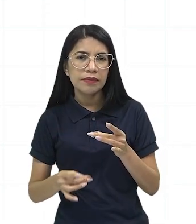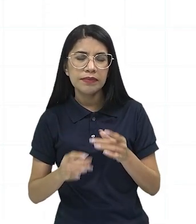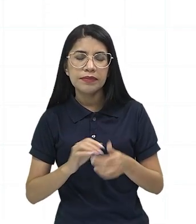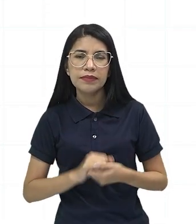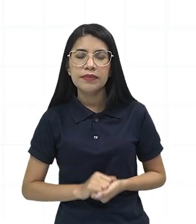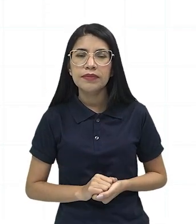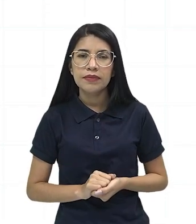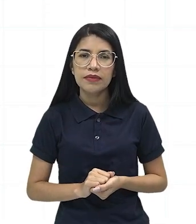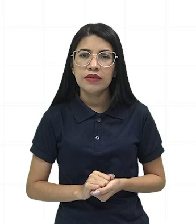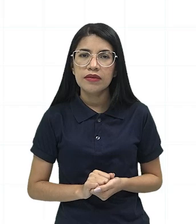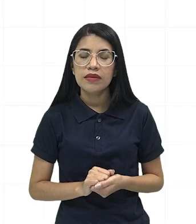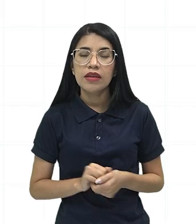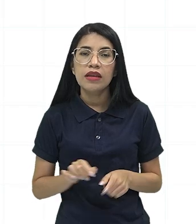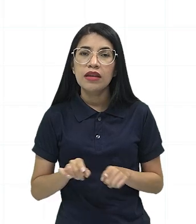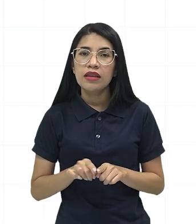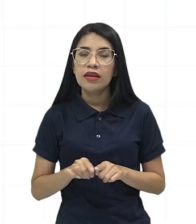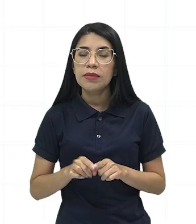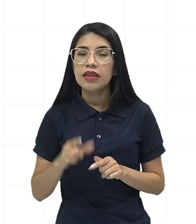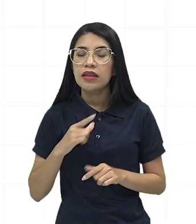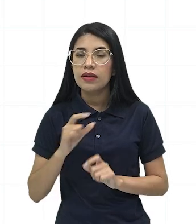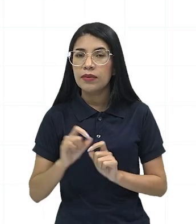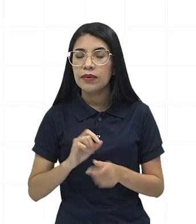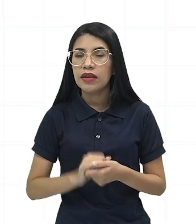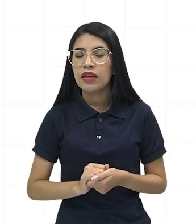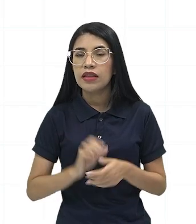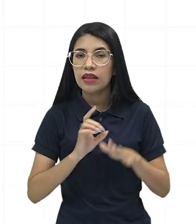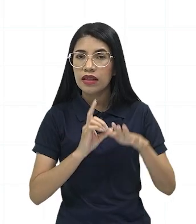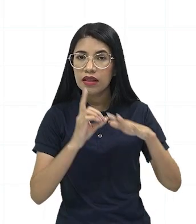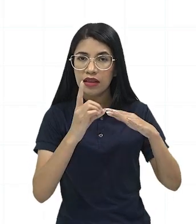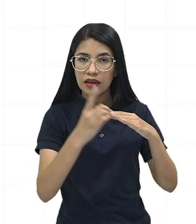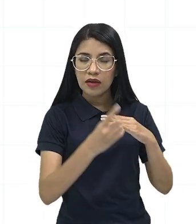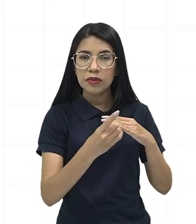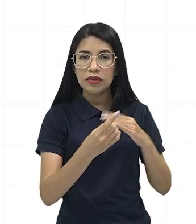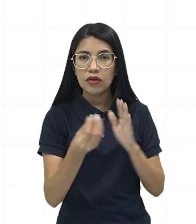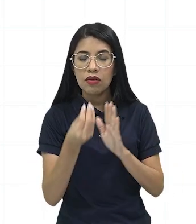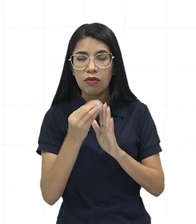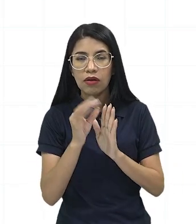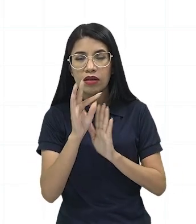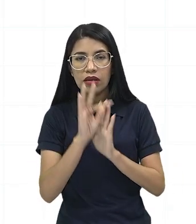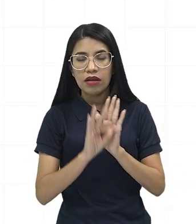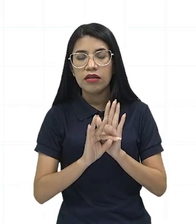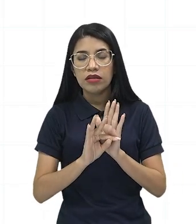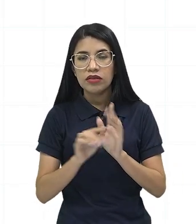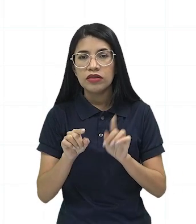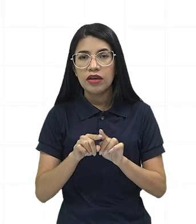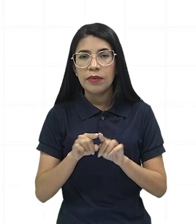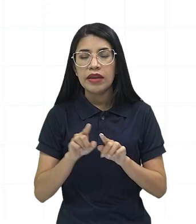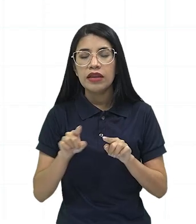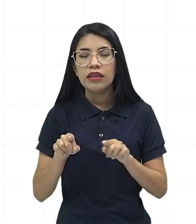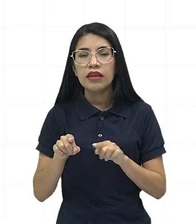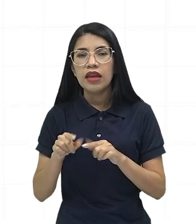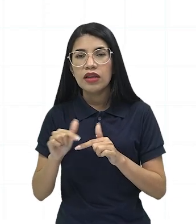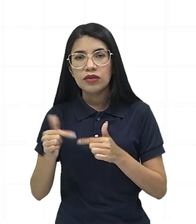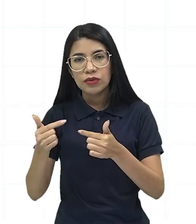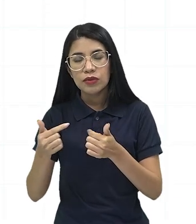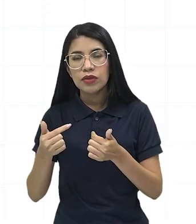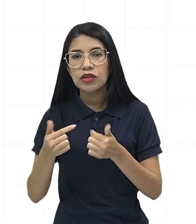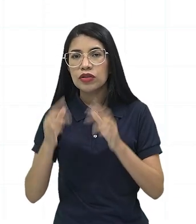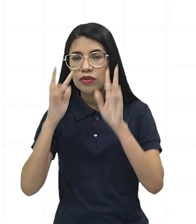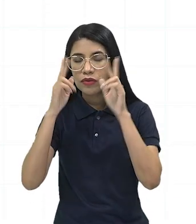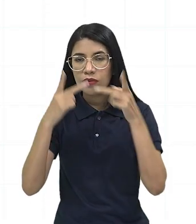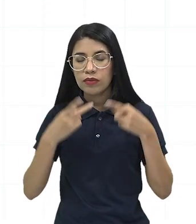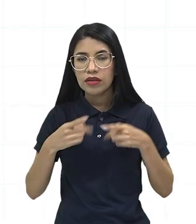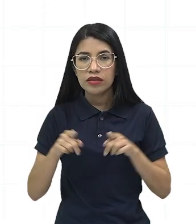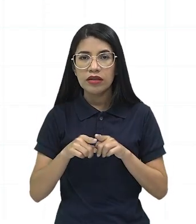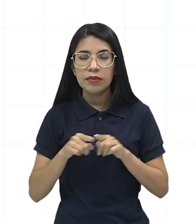guerra. Então você tem essa presença dos deuses, ao mesmo tempo que esses grandes feitos humanos. Muitas coisas são associadas